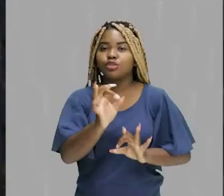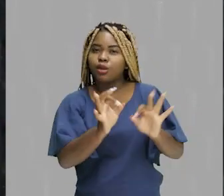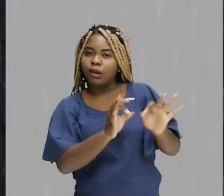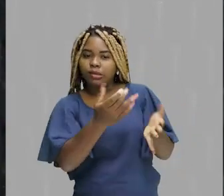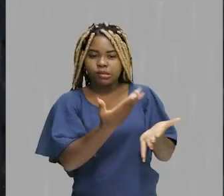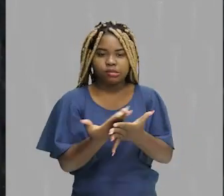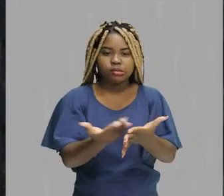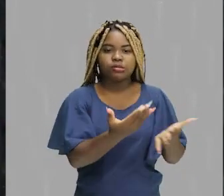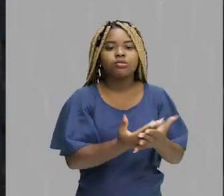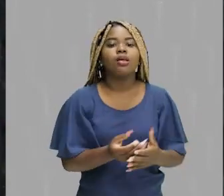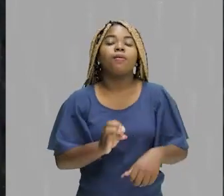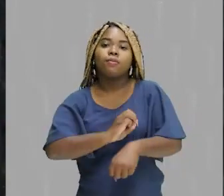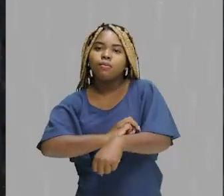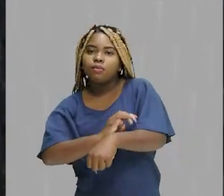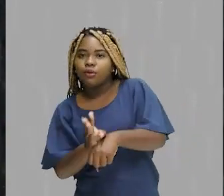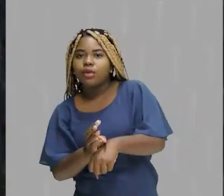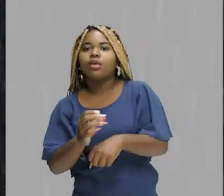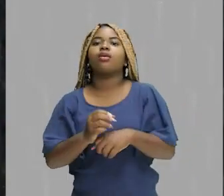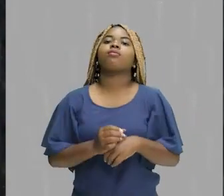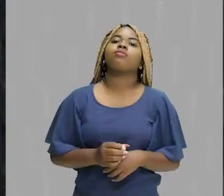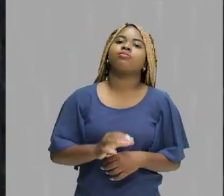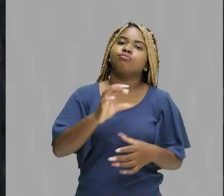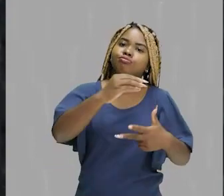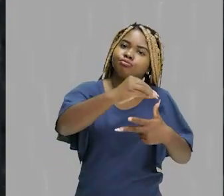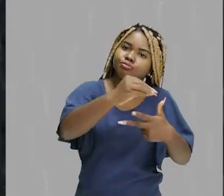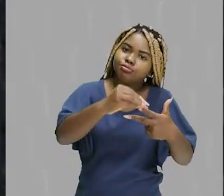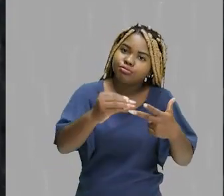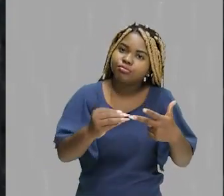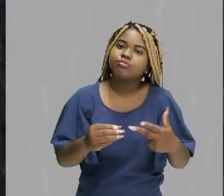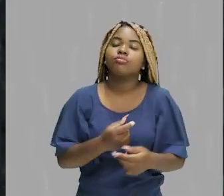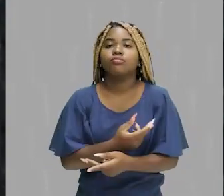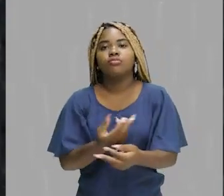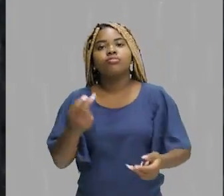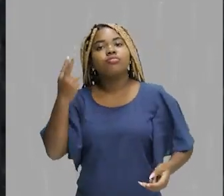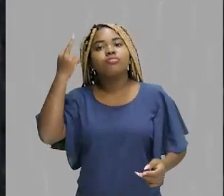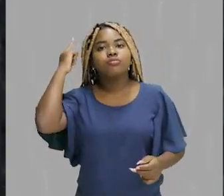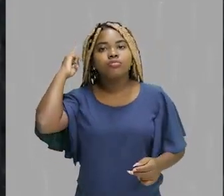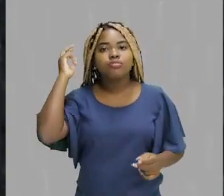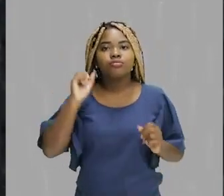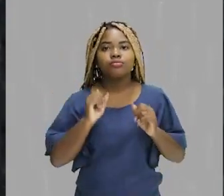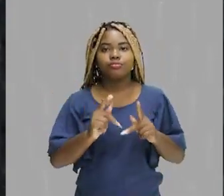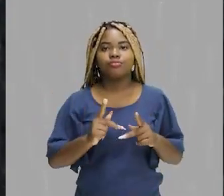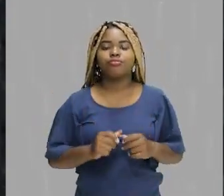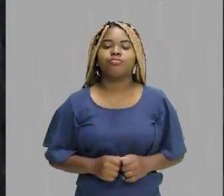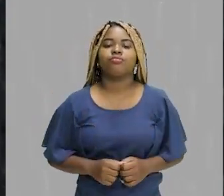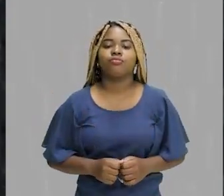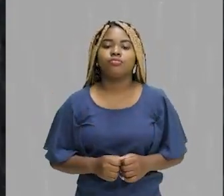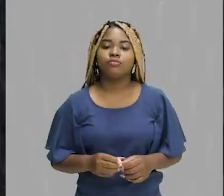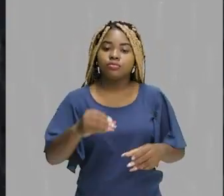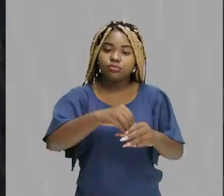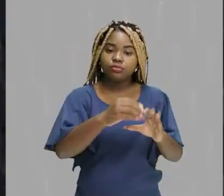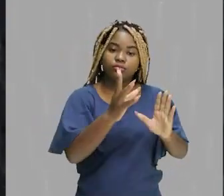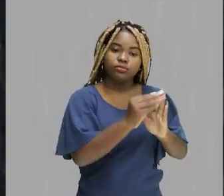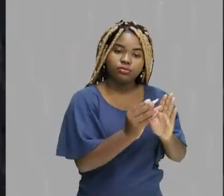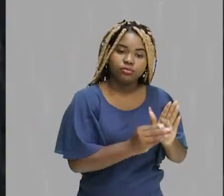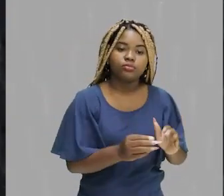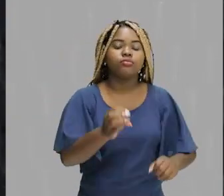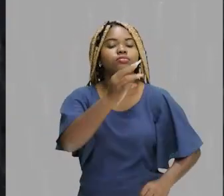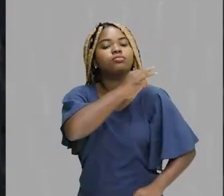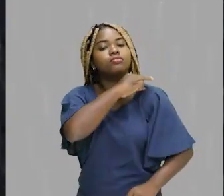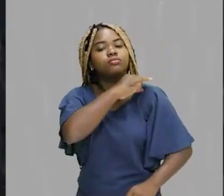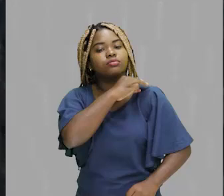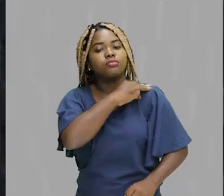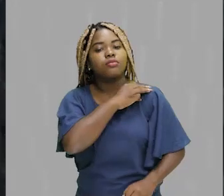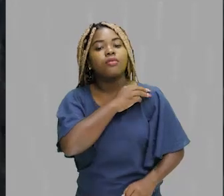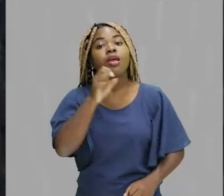vestibulares. Ok, turma? E, dentre os conteúdos do terceiro ano, temos um conteúdo que é, assim,